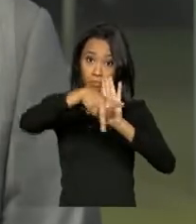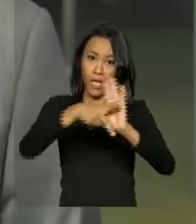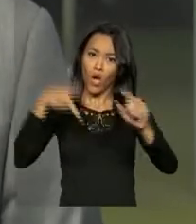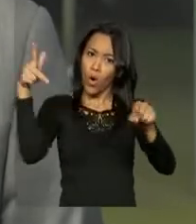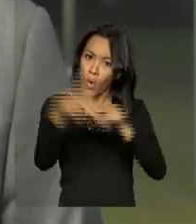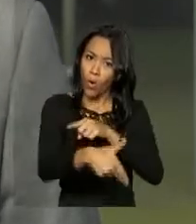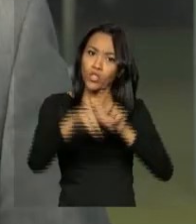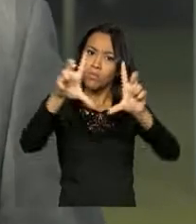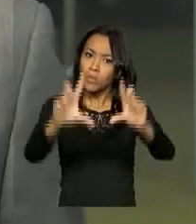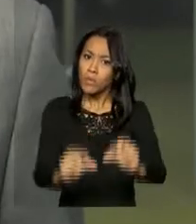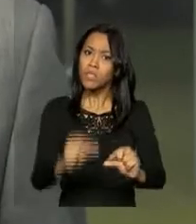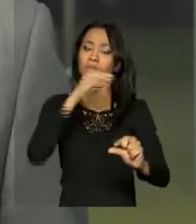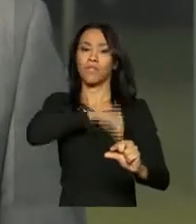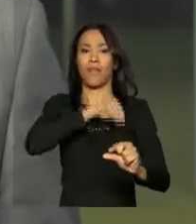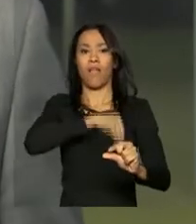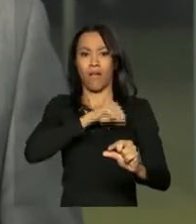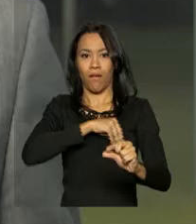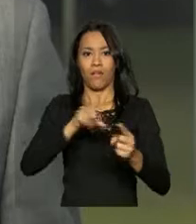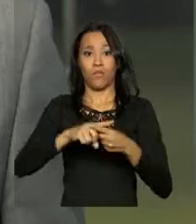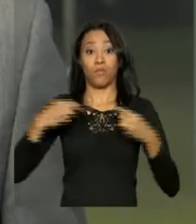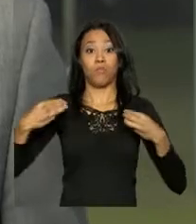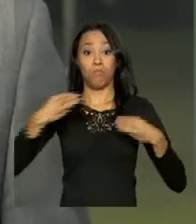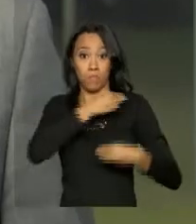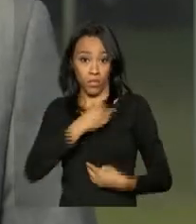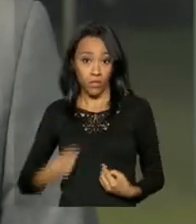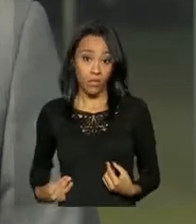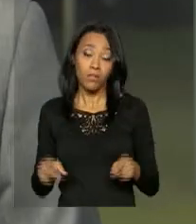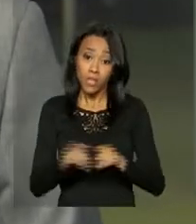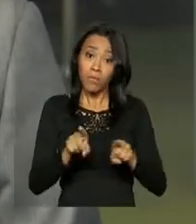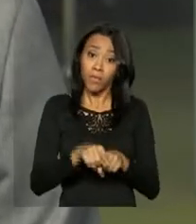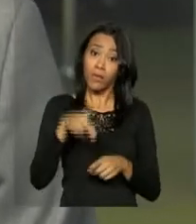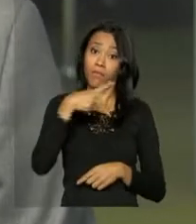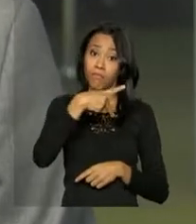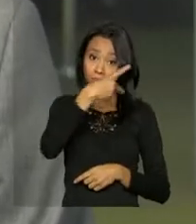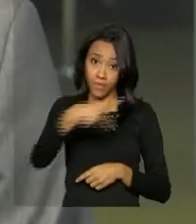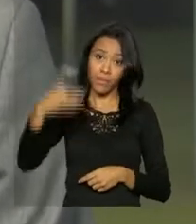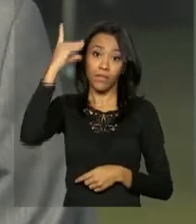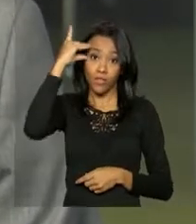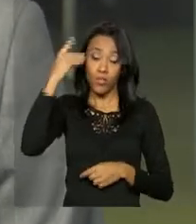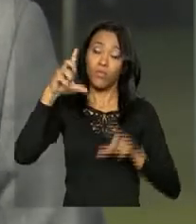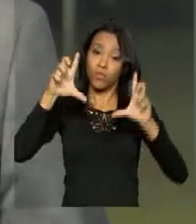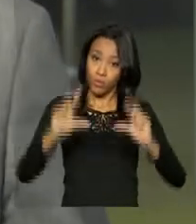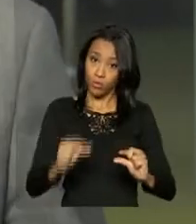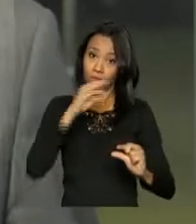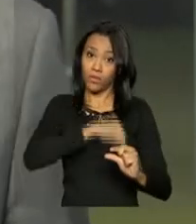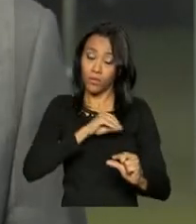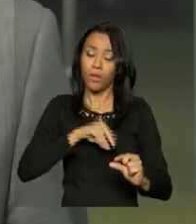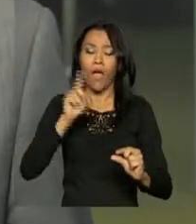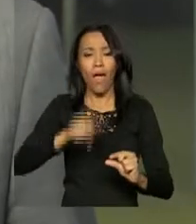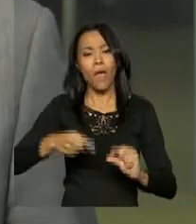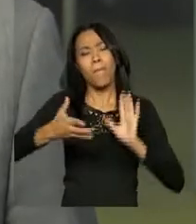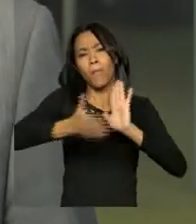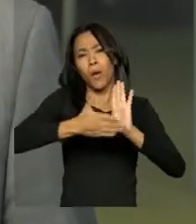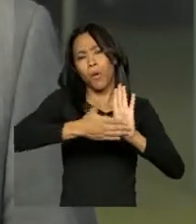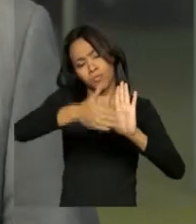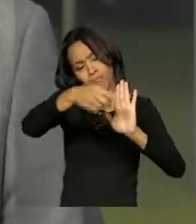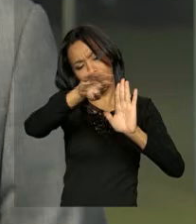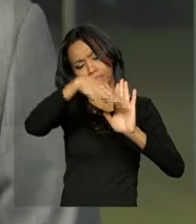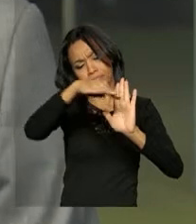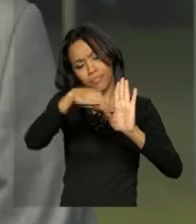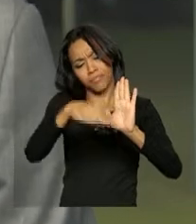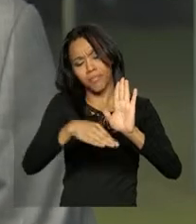e da presidenta dilma rousseff a proposta faz parte de um conjunto de medidas apresentadas pela presidenta dilma com o objetivo